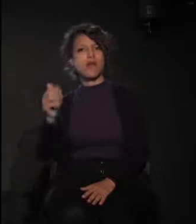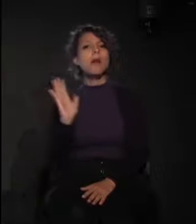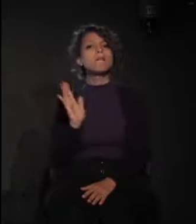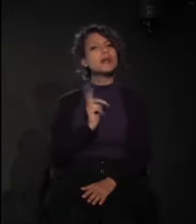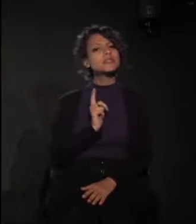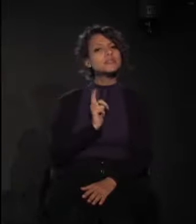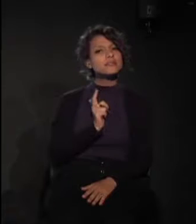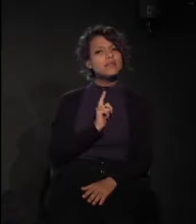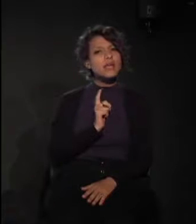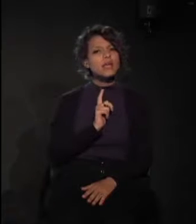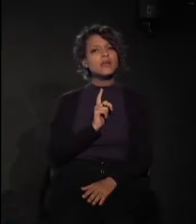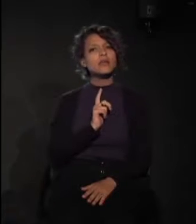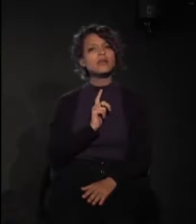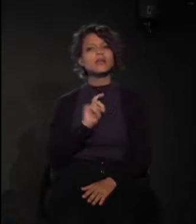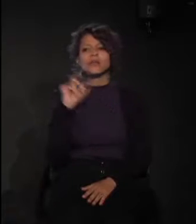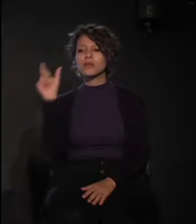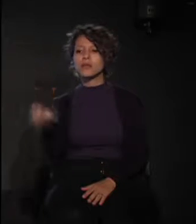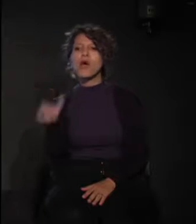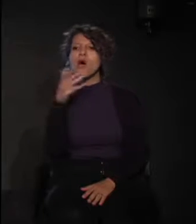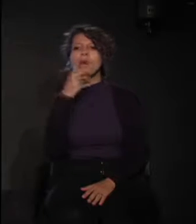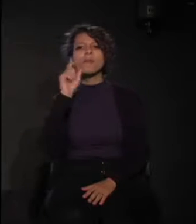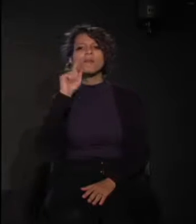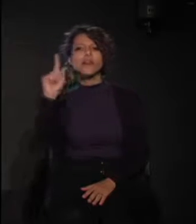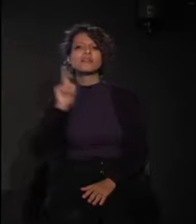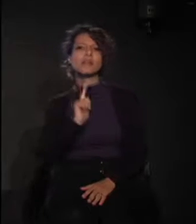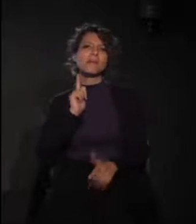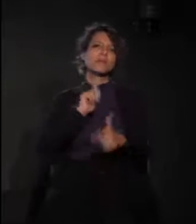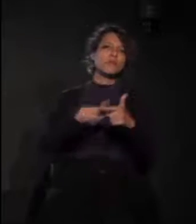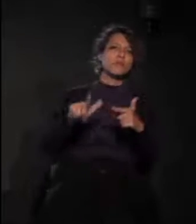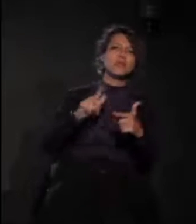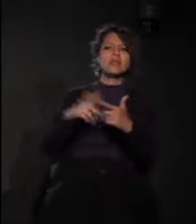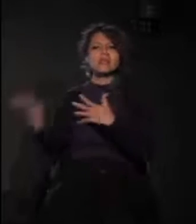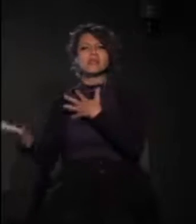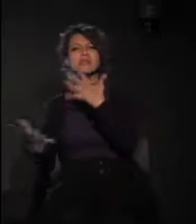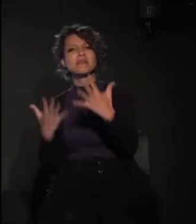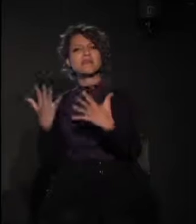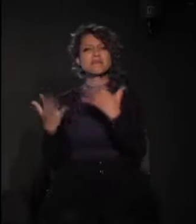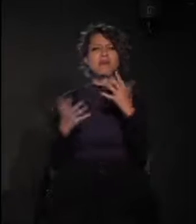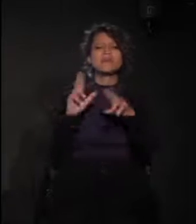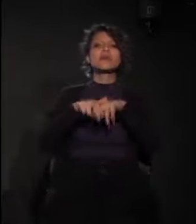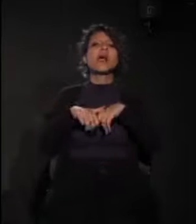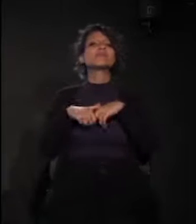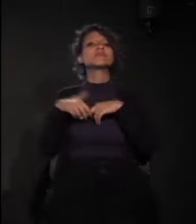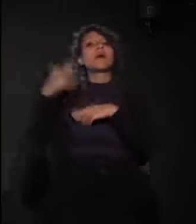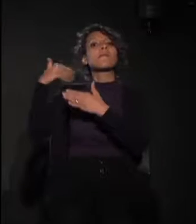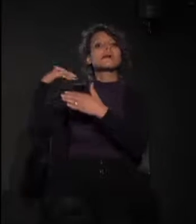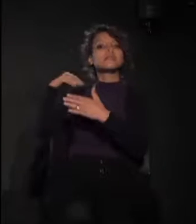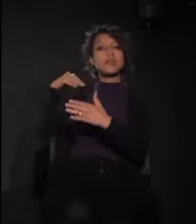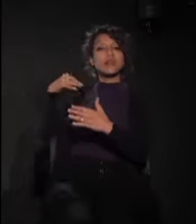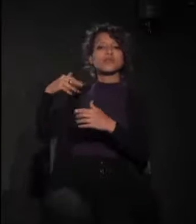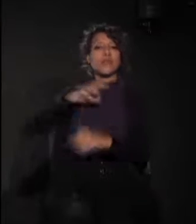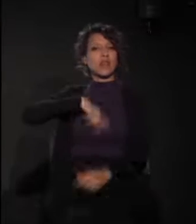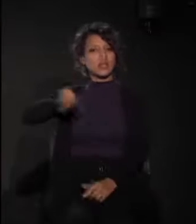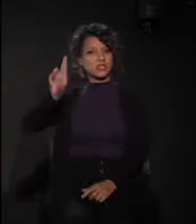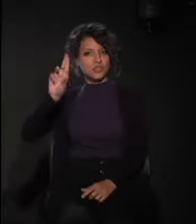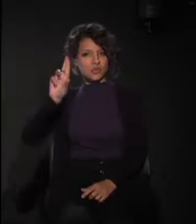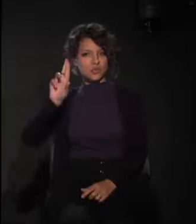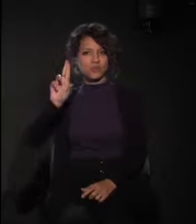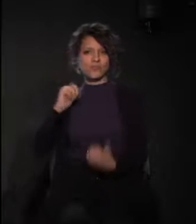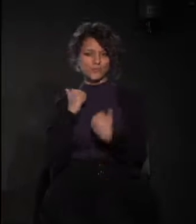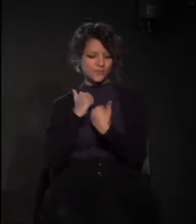os contínuos na vida deste protagonista uma espécie de espinhos cristãos é e paulinos é